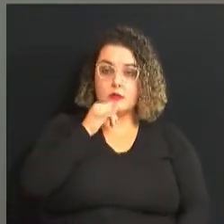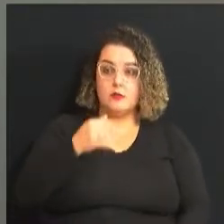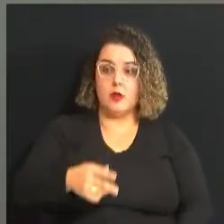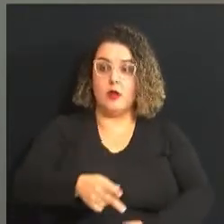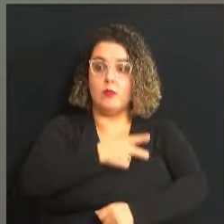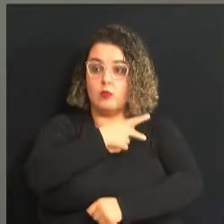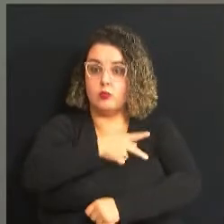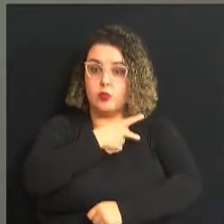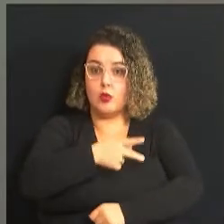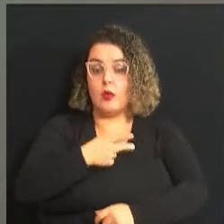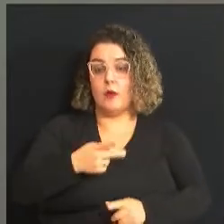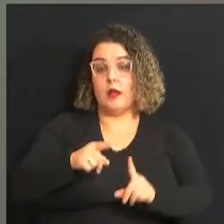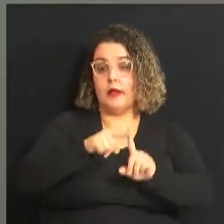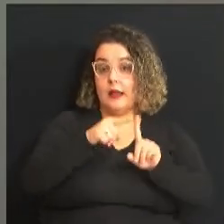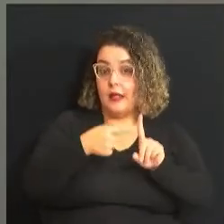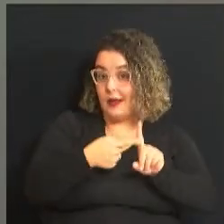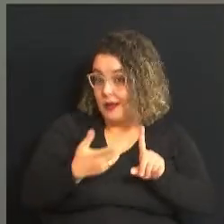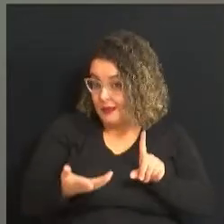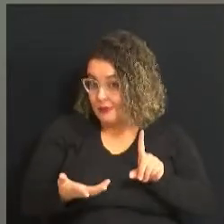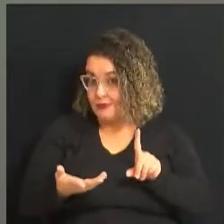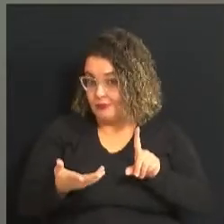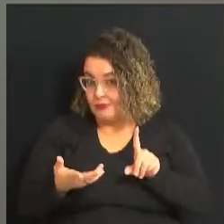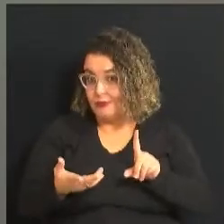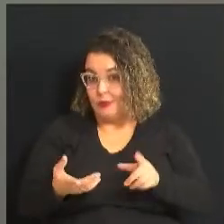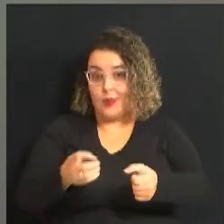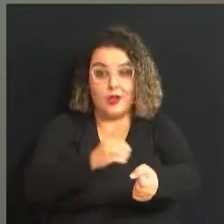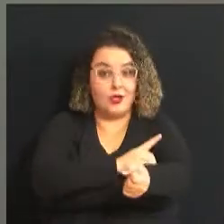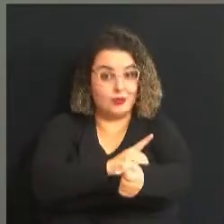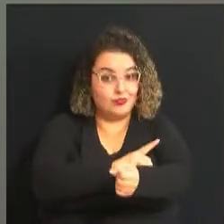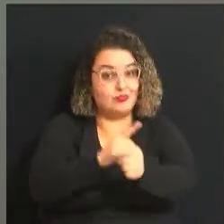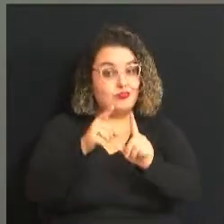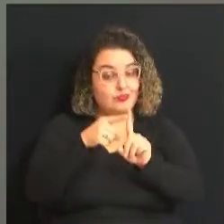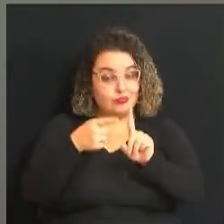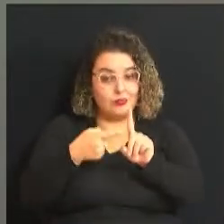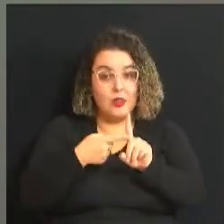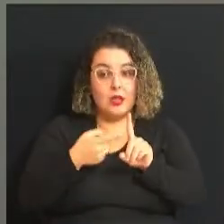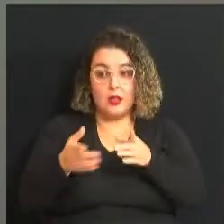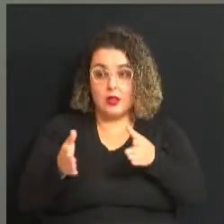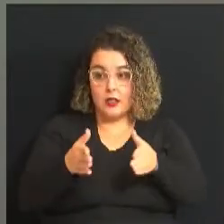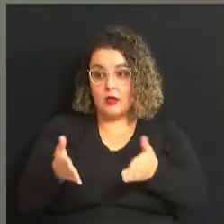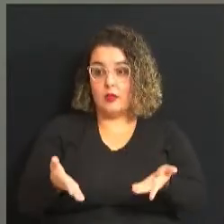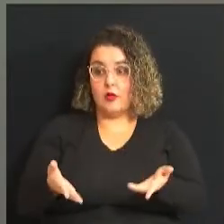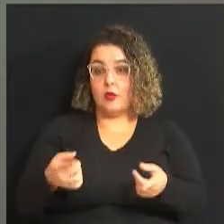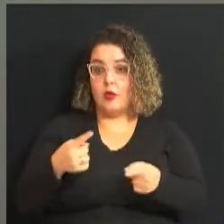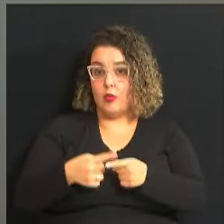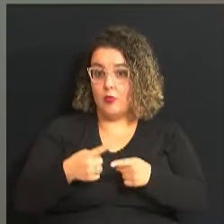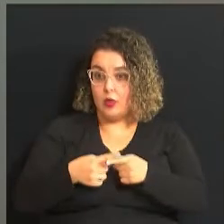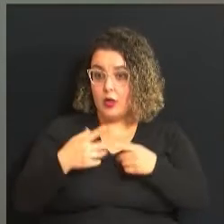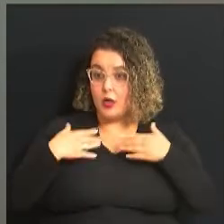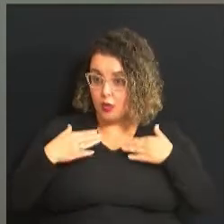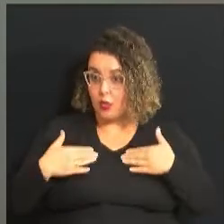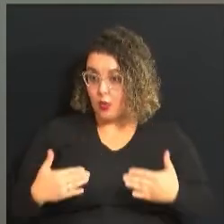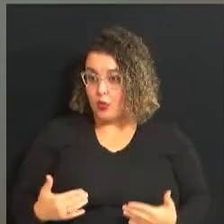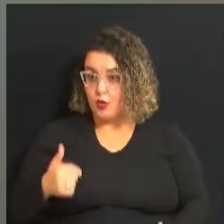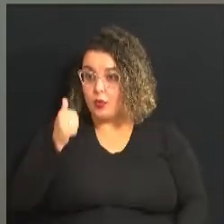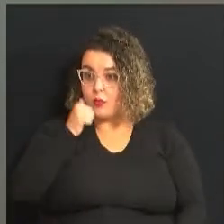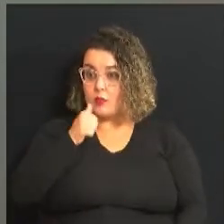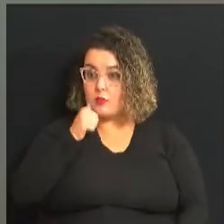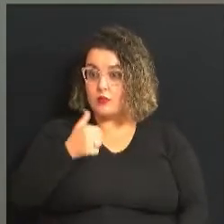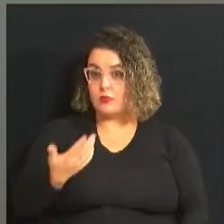durante a gravidez, aumenta a chance de uma diabetes gestacional durante a gravidez, isso porque o corpo da mulher ele já não